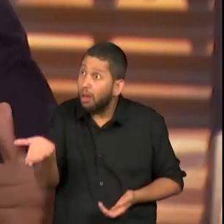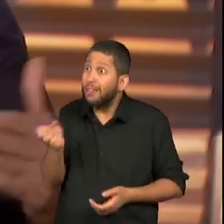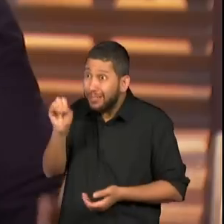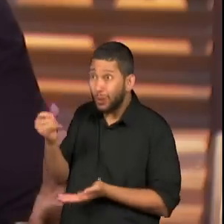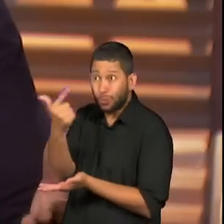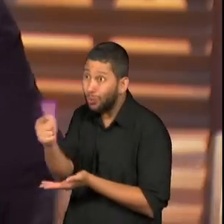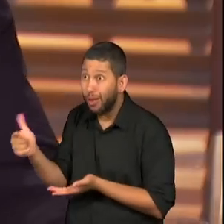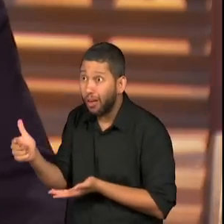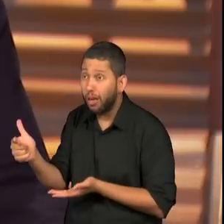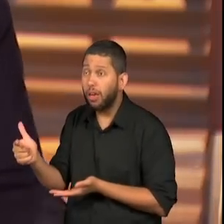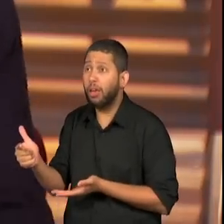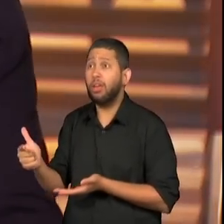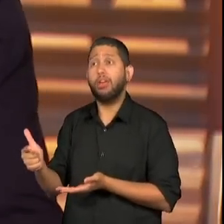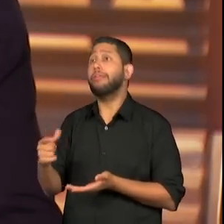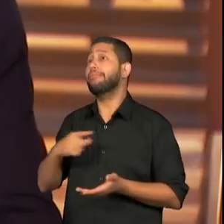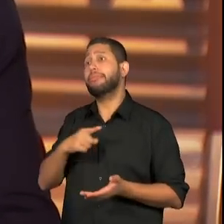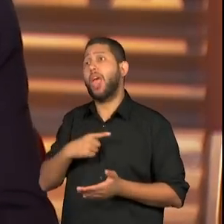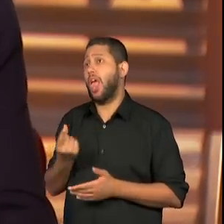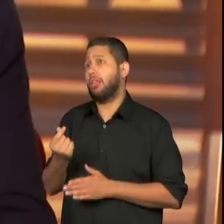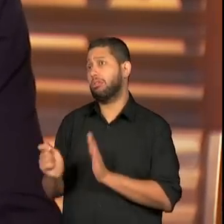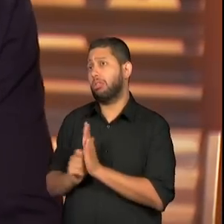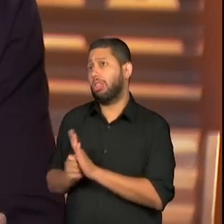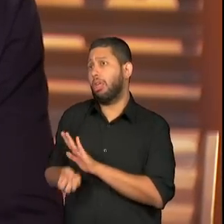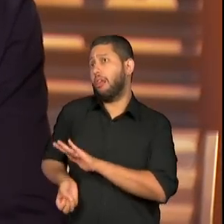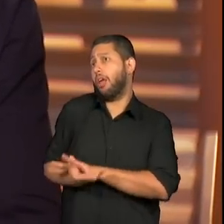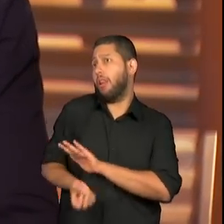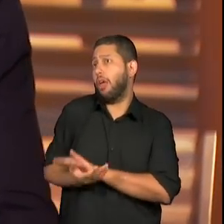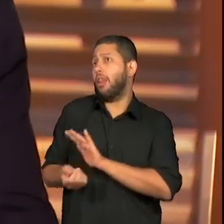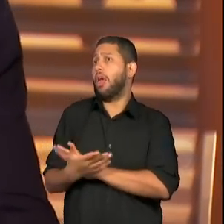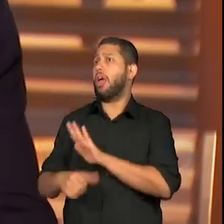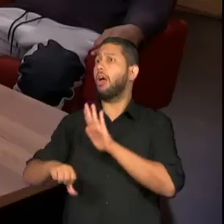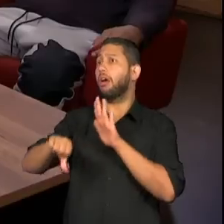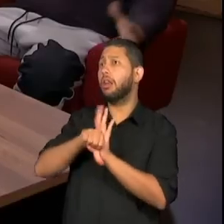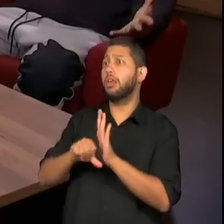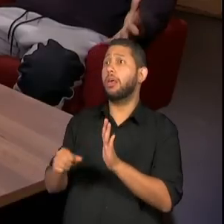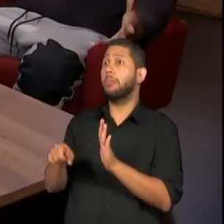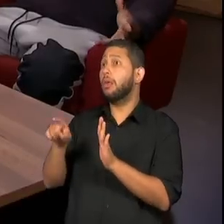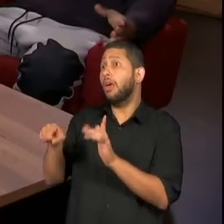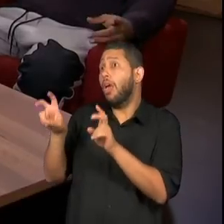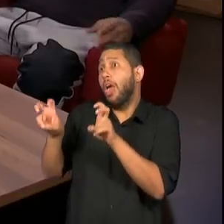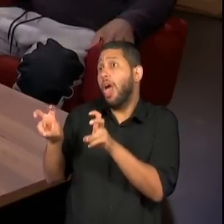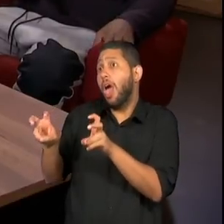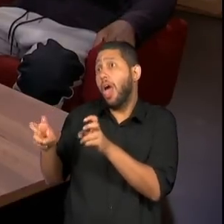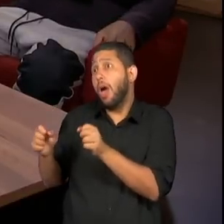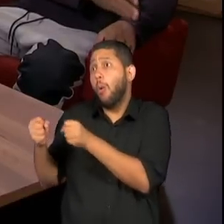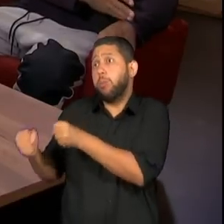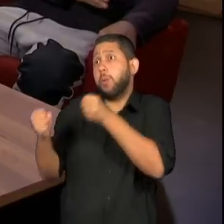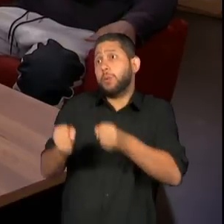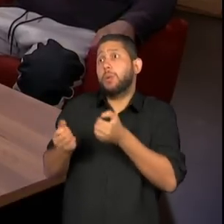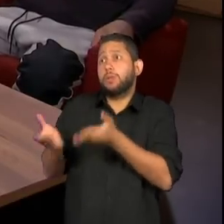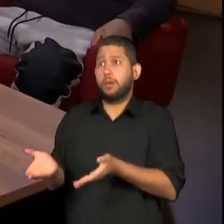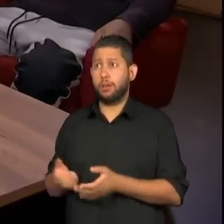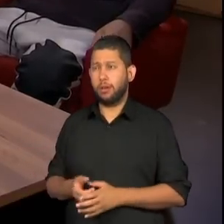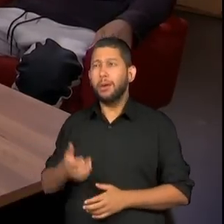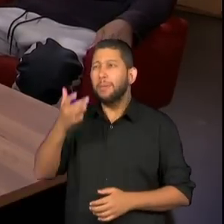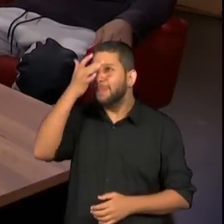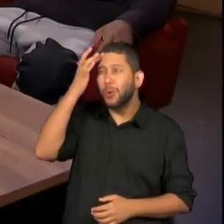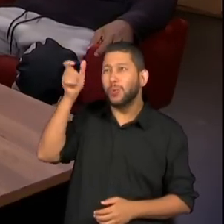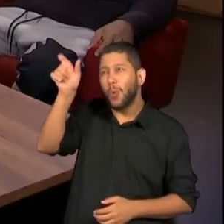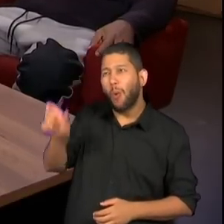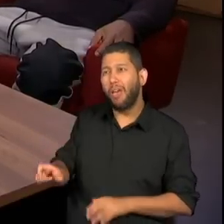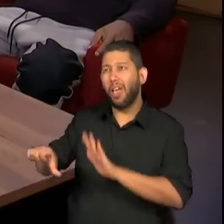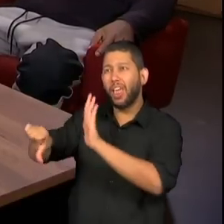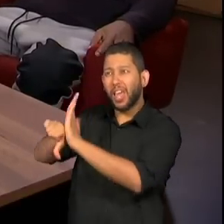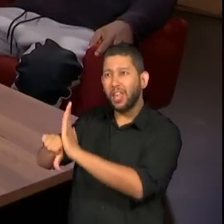crime, o tráfico se apodera. Vira uma força paralela. E aí você não pode esperar do criminoso uma coerência,